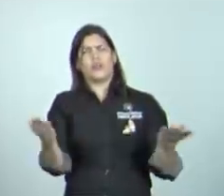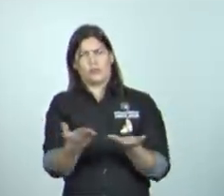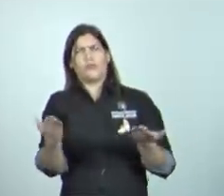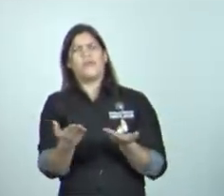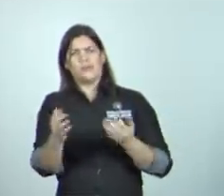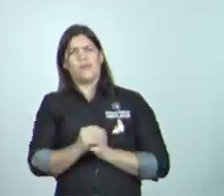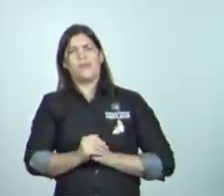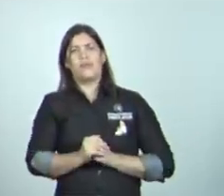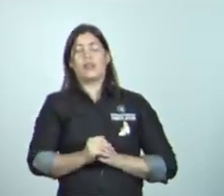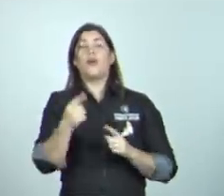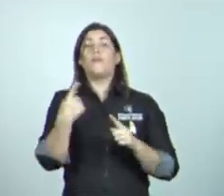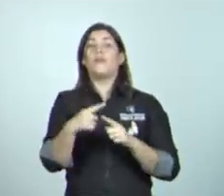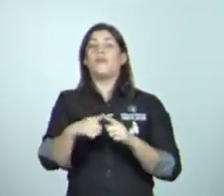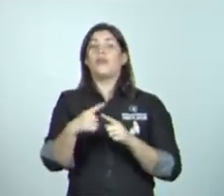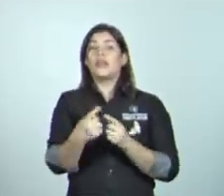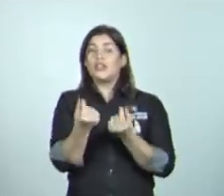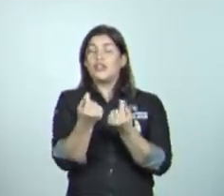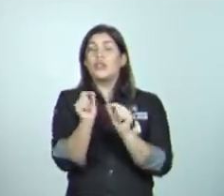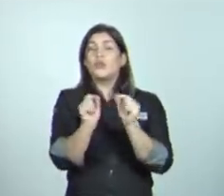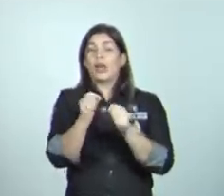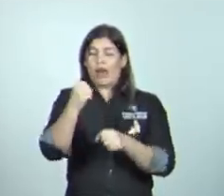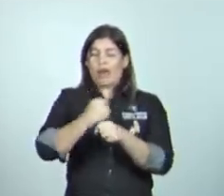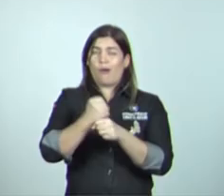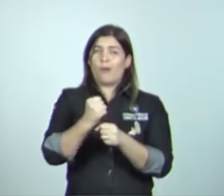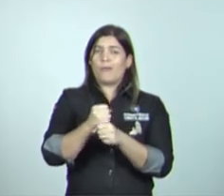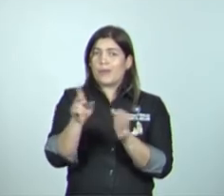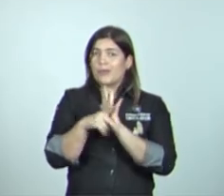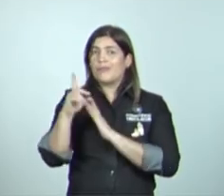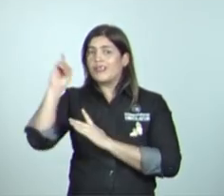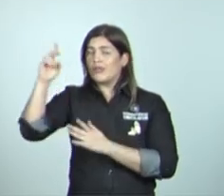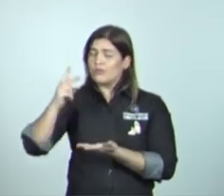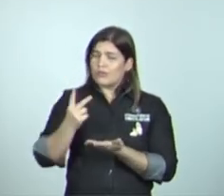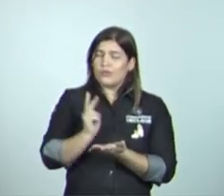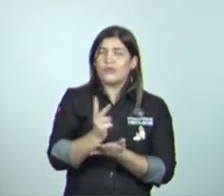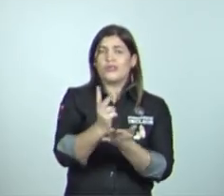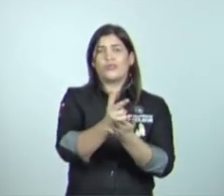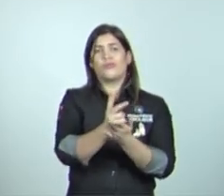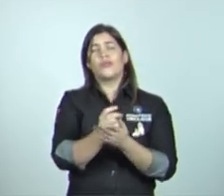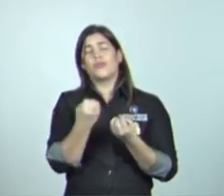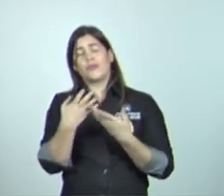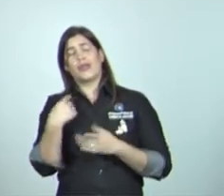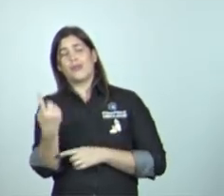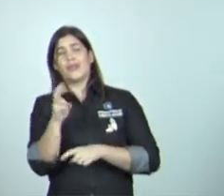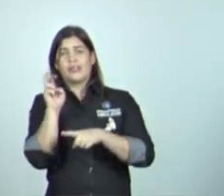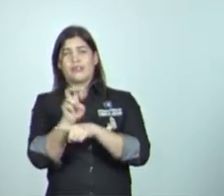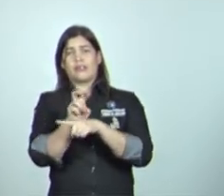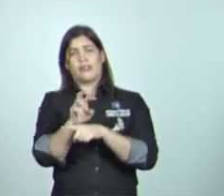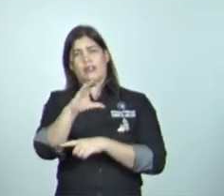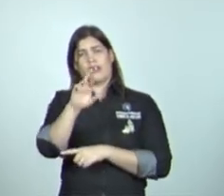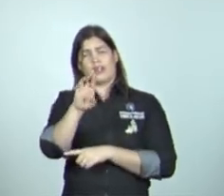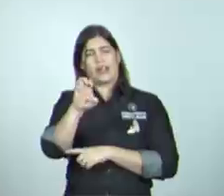porque com esse dinheiro a obra de deus não tá parando tudo bem que a nossa creche não está no mesmo volume